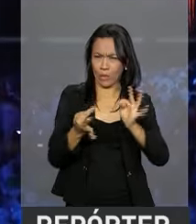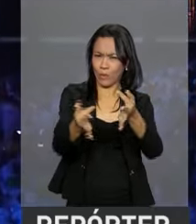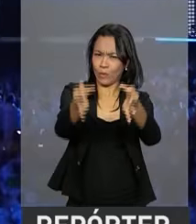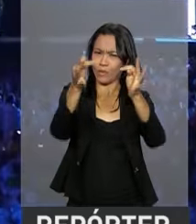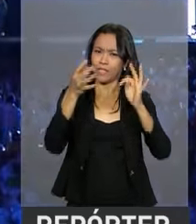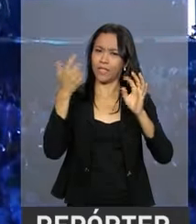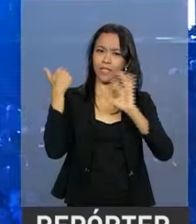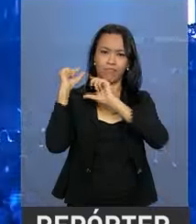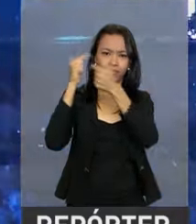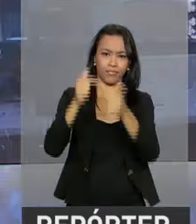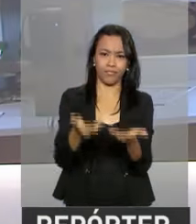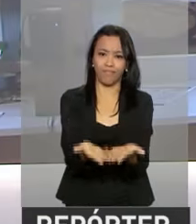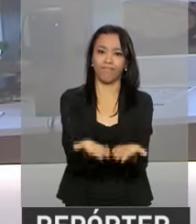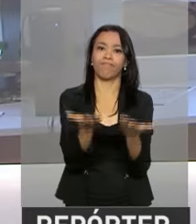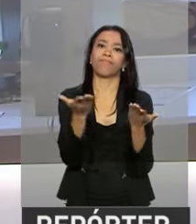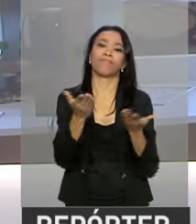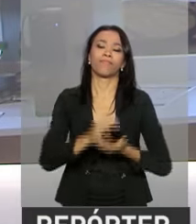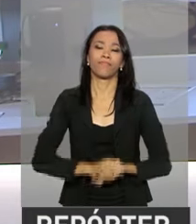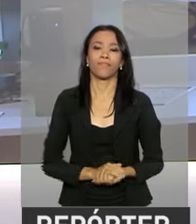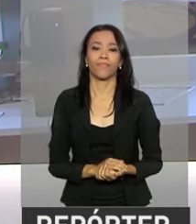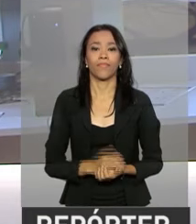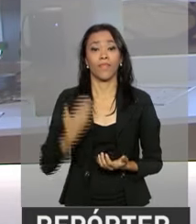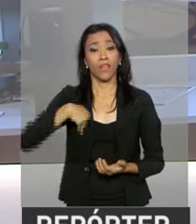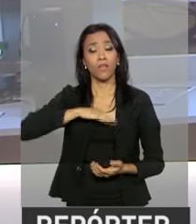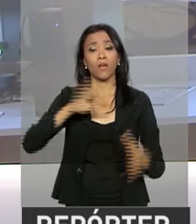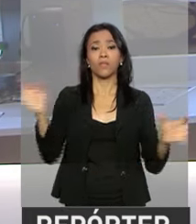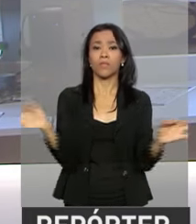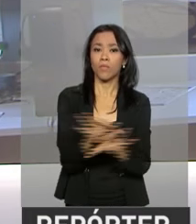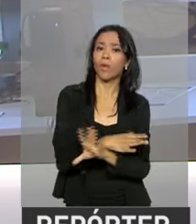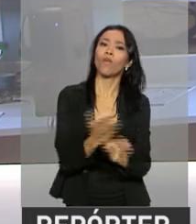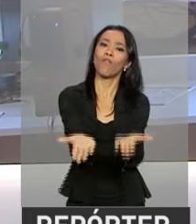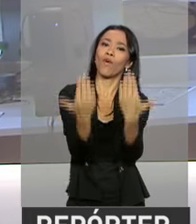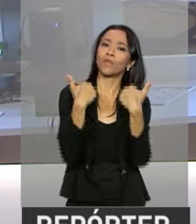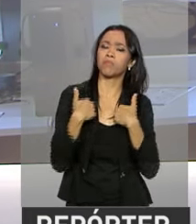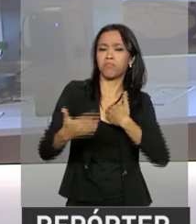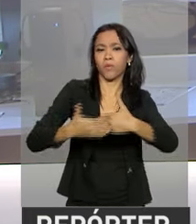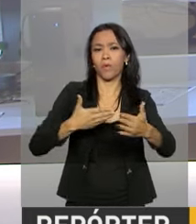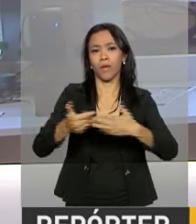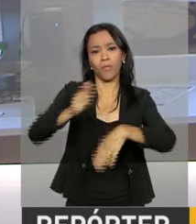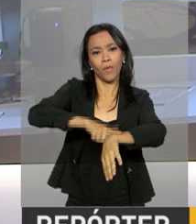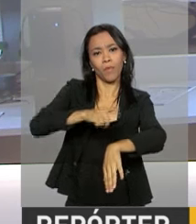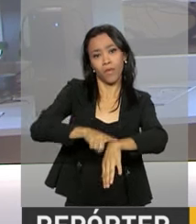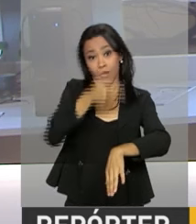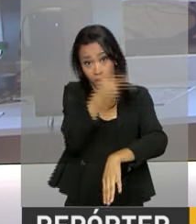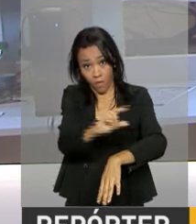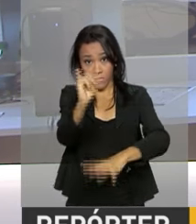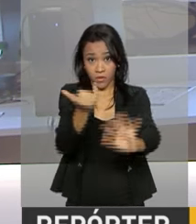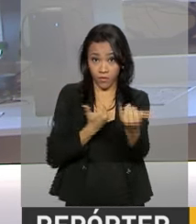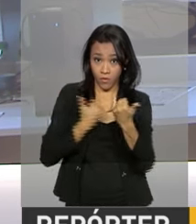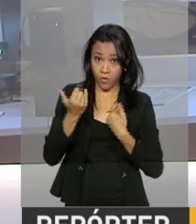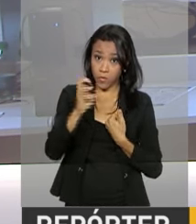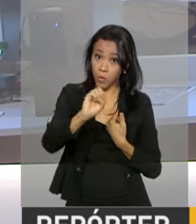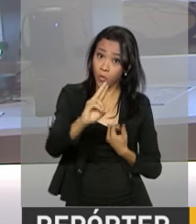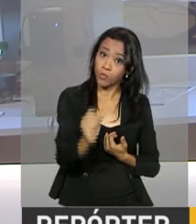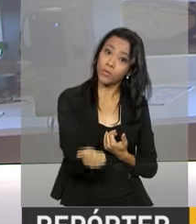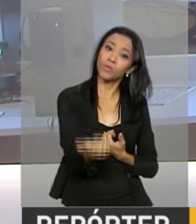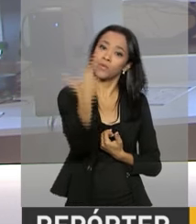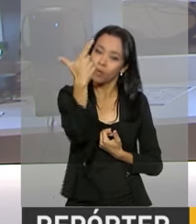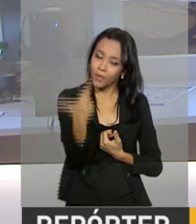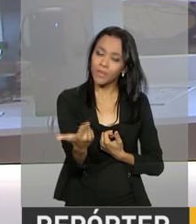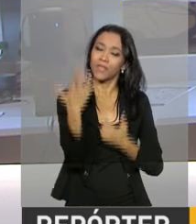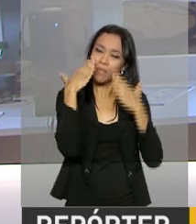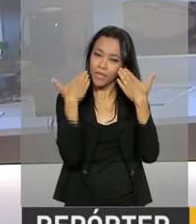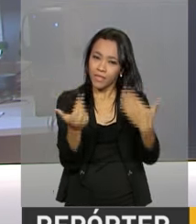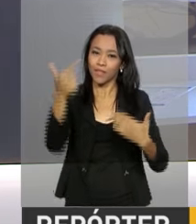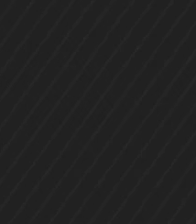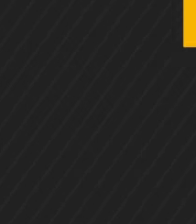e tradição e nós ficamos por aqui voltamos a qualquer momento com outras informações ou ao meio-dia na próxima edição do